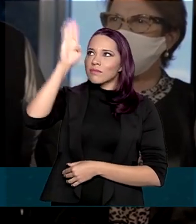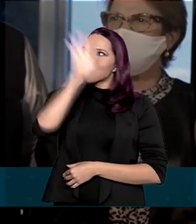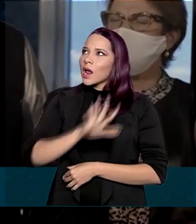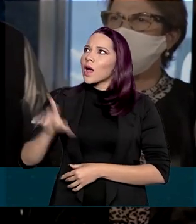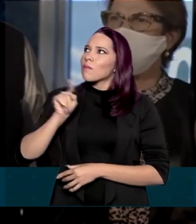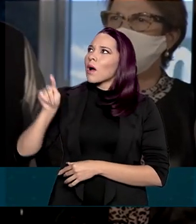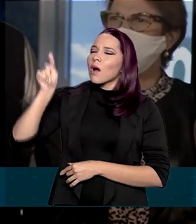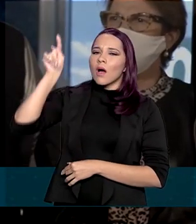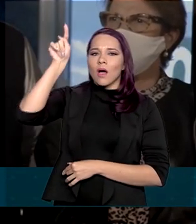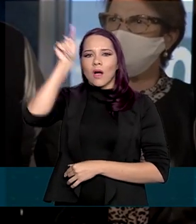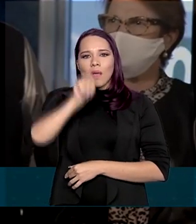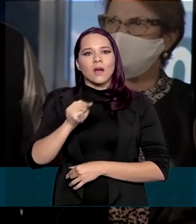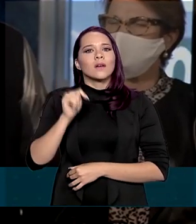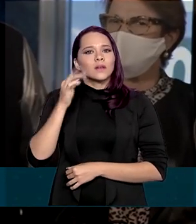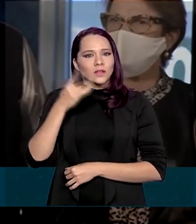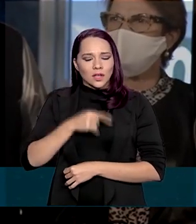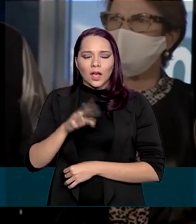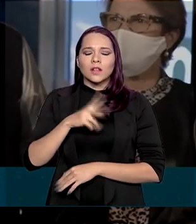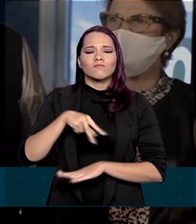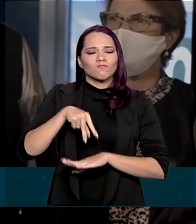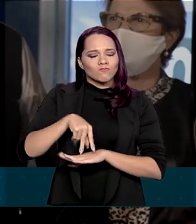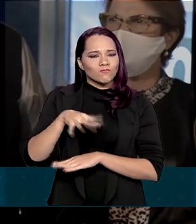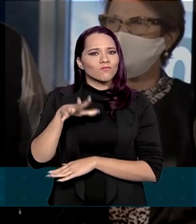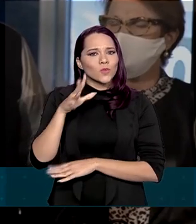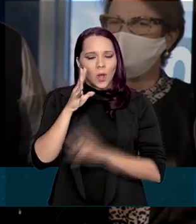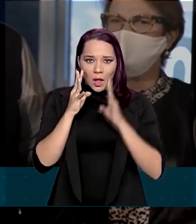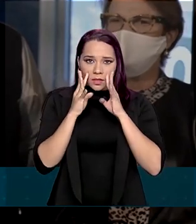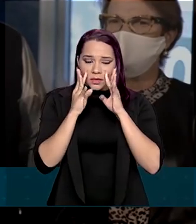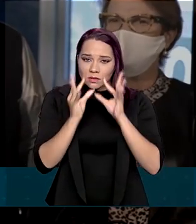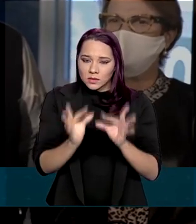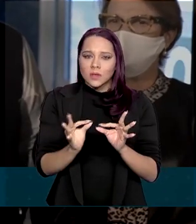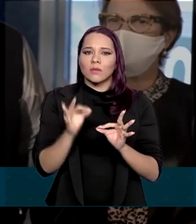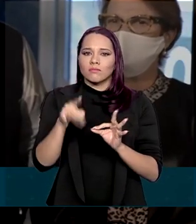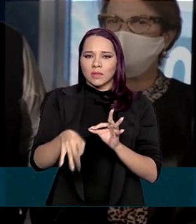inteiro e ouviu o produtor rural.